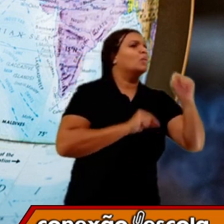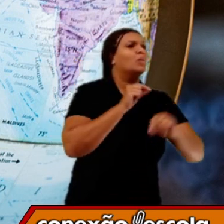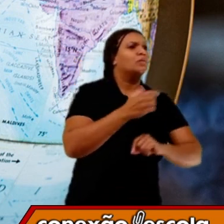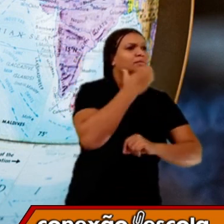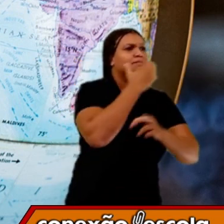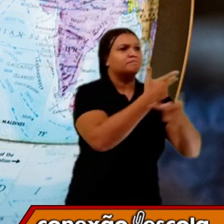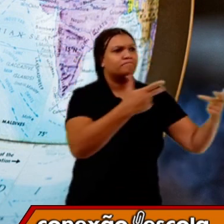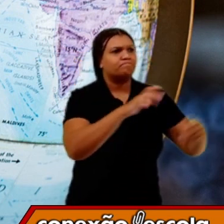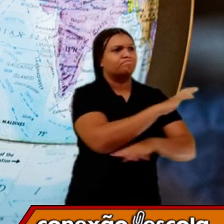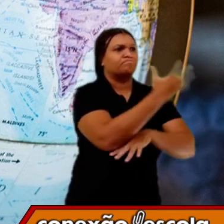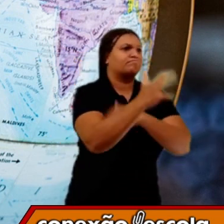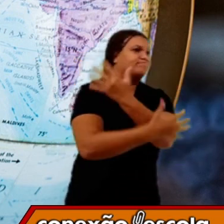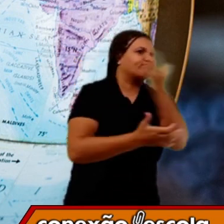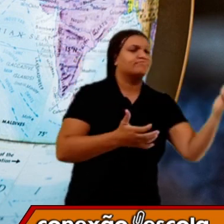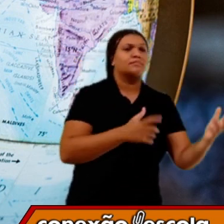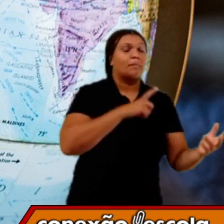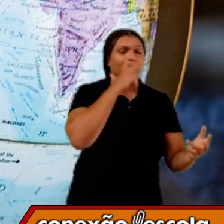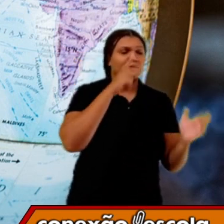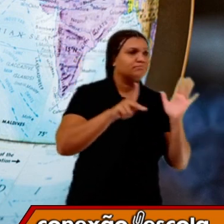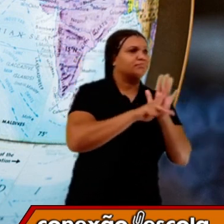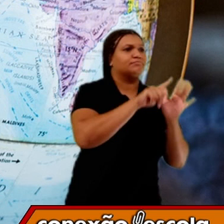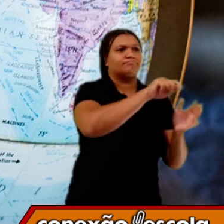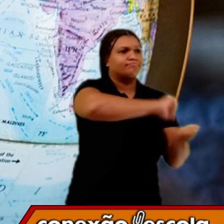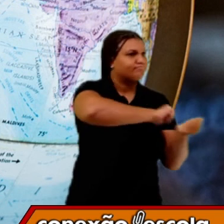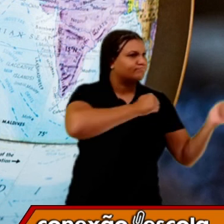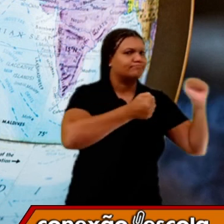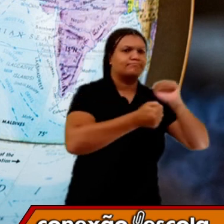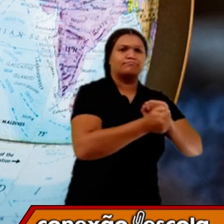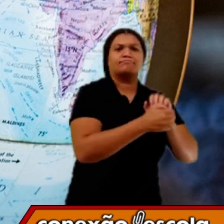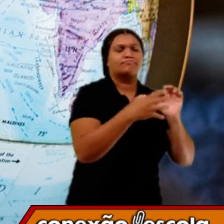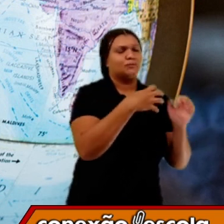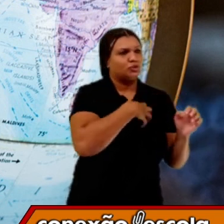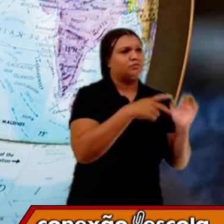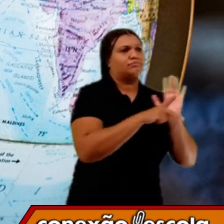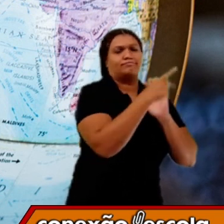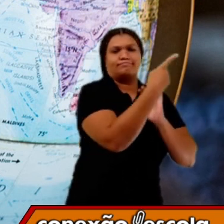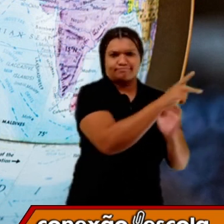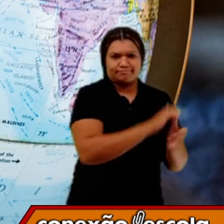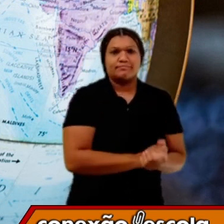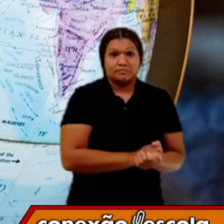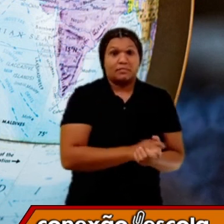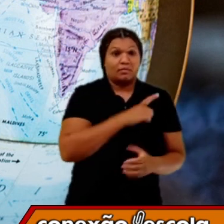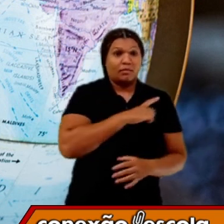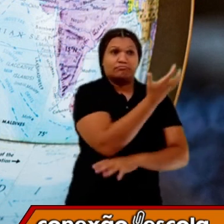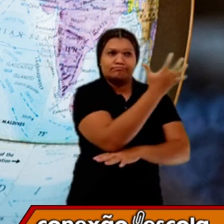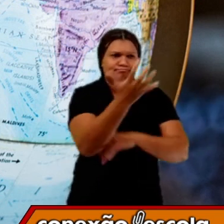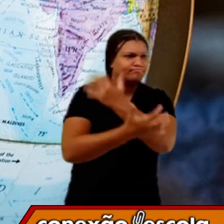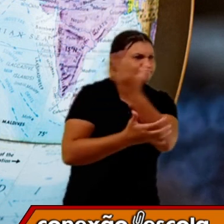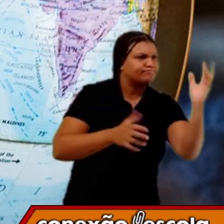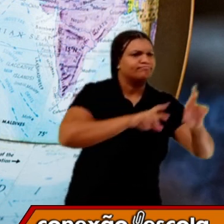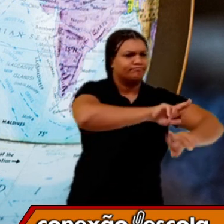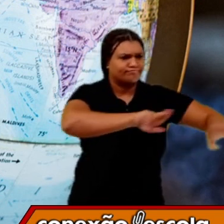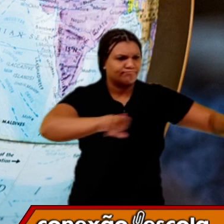uma flora adaptada a essas condições. Então, a fauna e a flora que formam